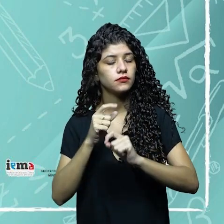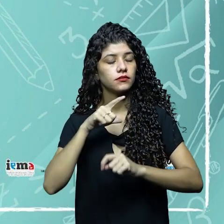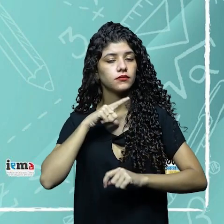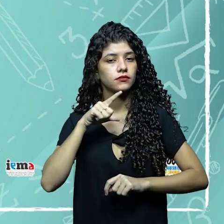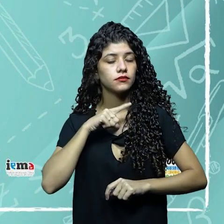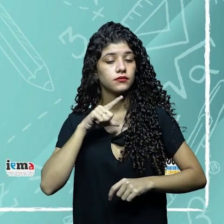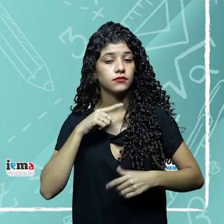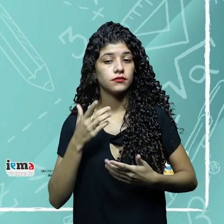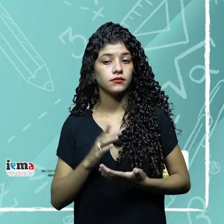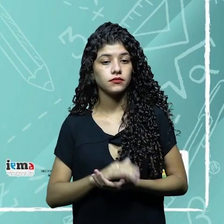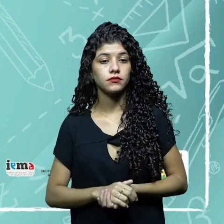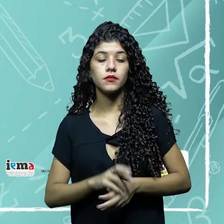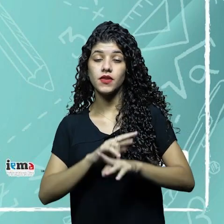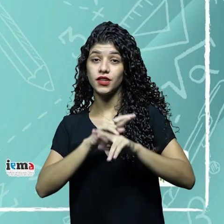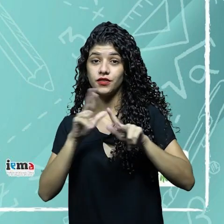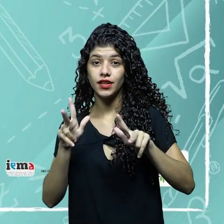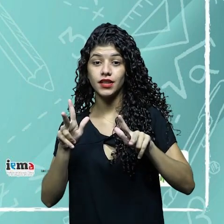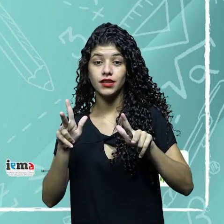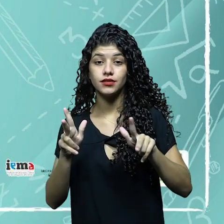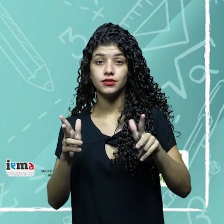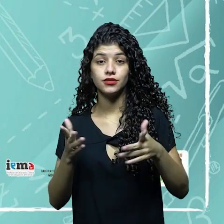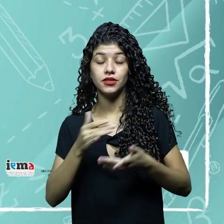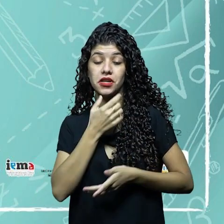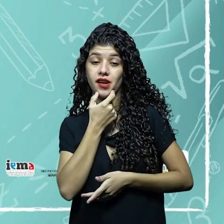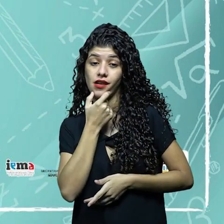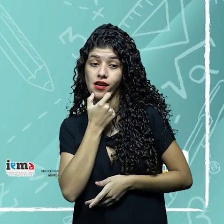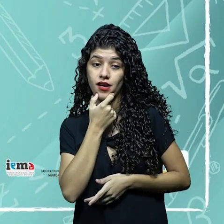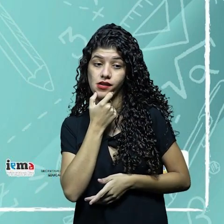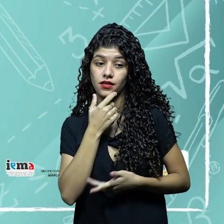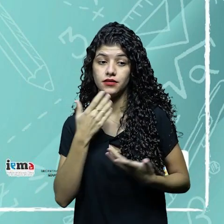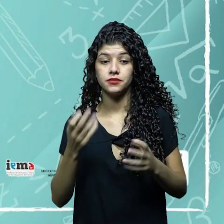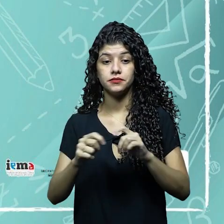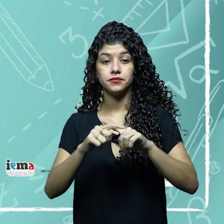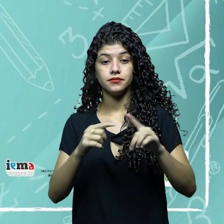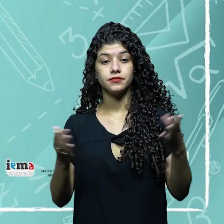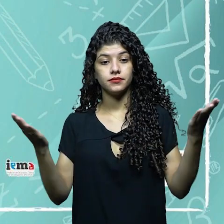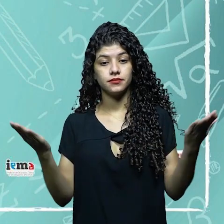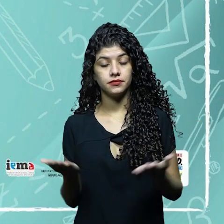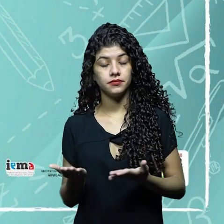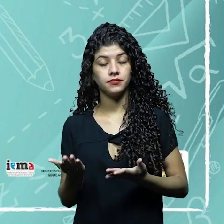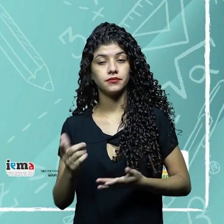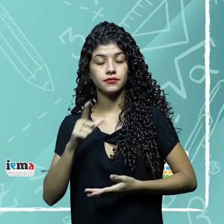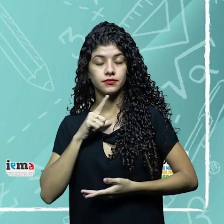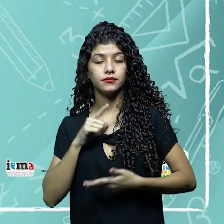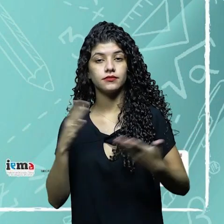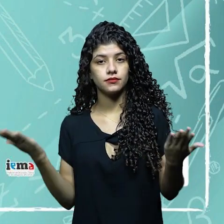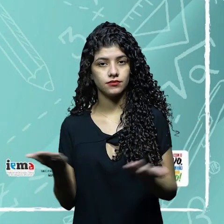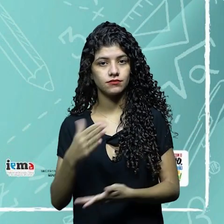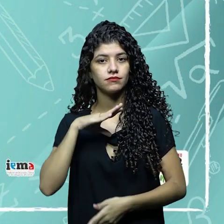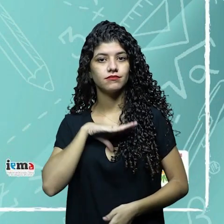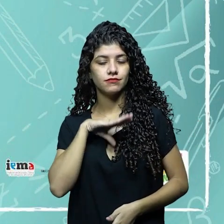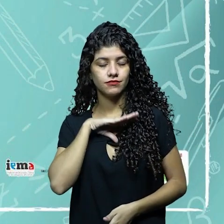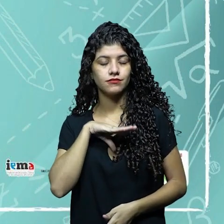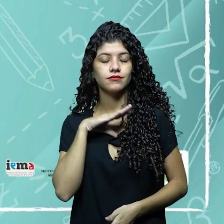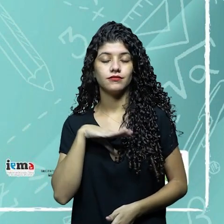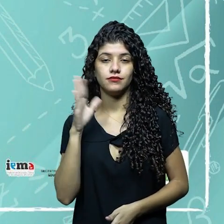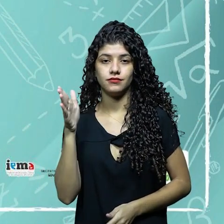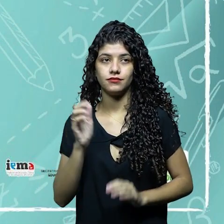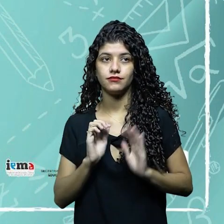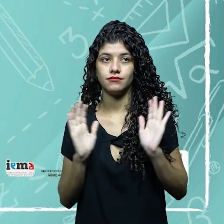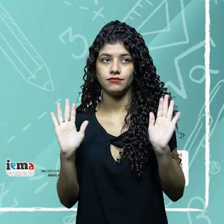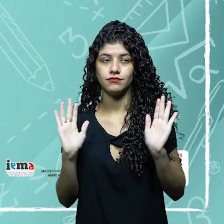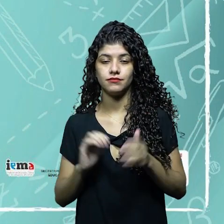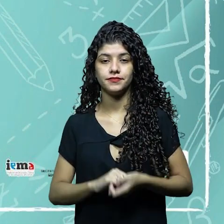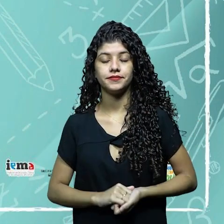trouxe é porque era em outra versão ainda, né? Era a versão em inglês. Mas aqui essa que nós estamos trabalhando agora, ela está em